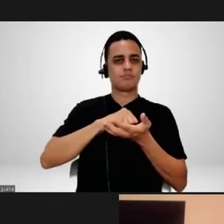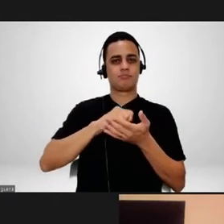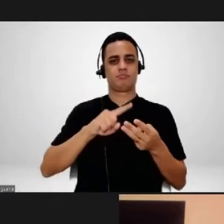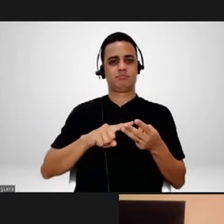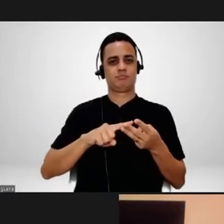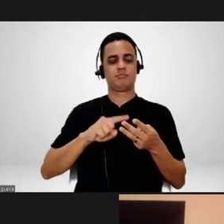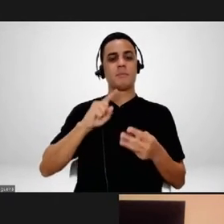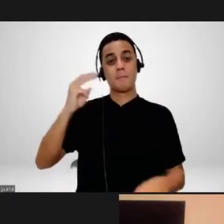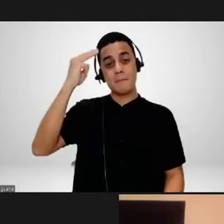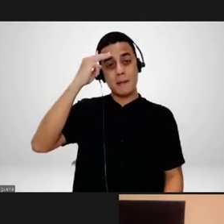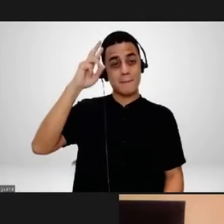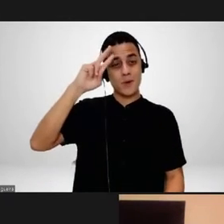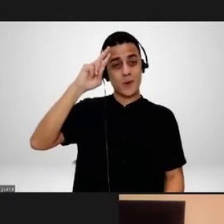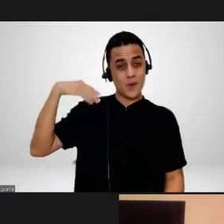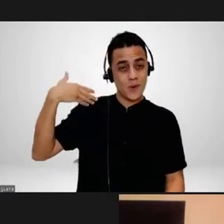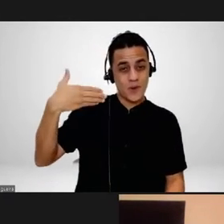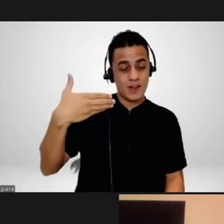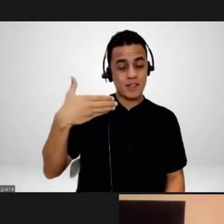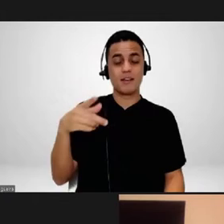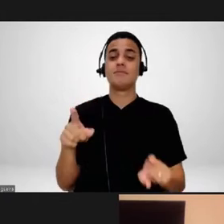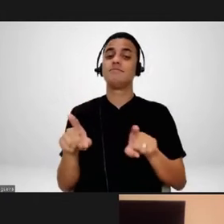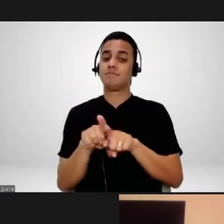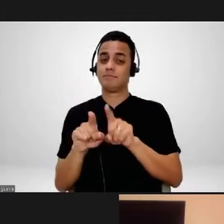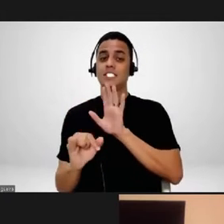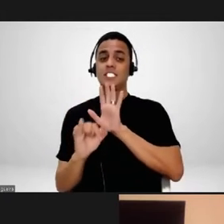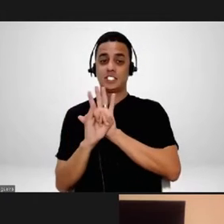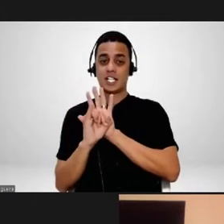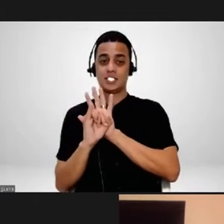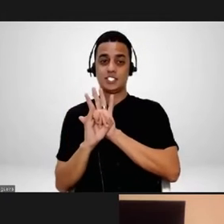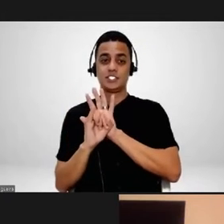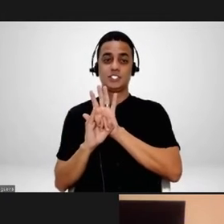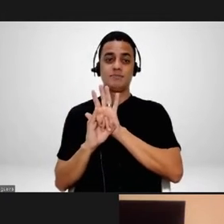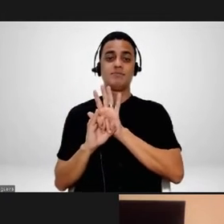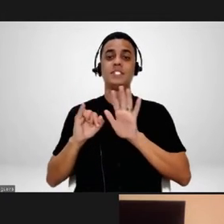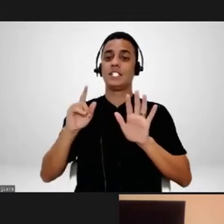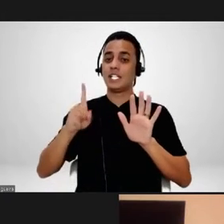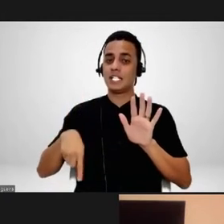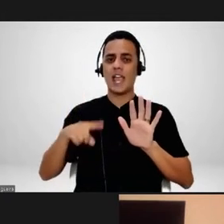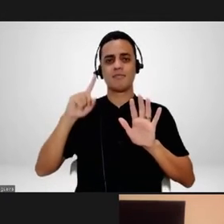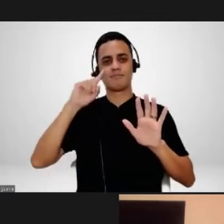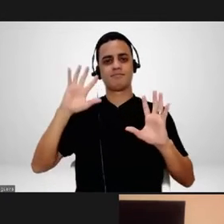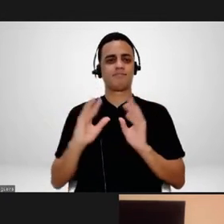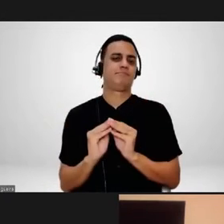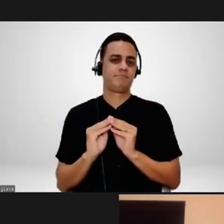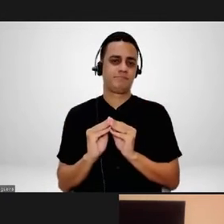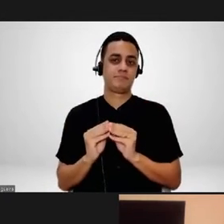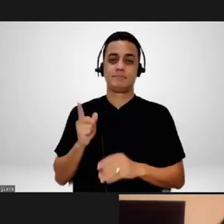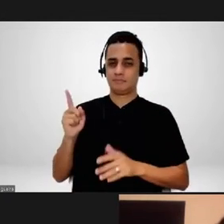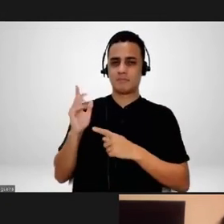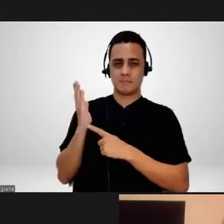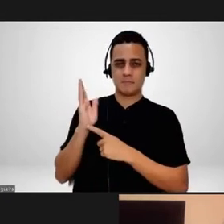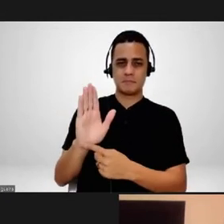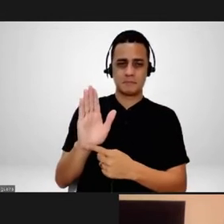memória e a identidade, bem como sua impermanência e brevidade. Então, o fragmento aqui